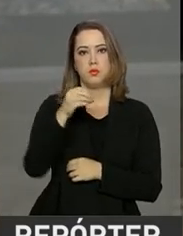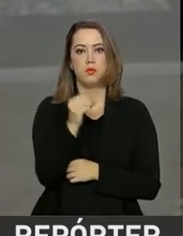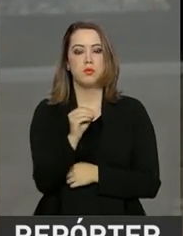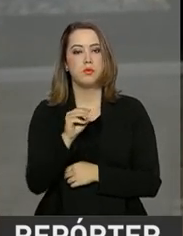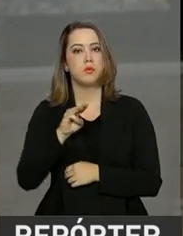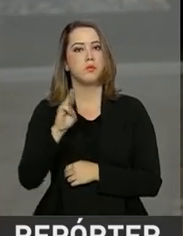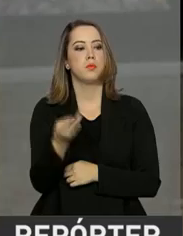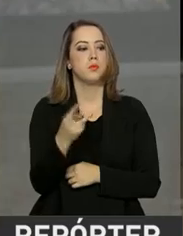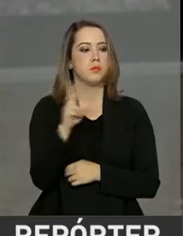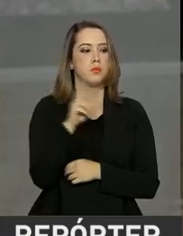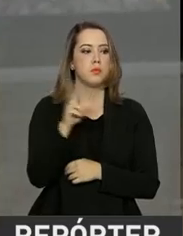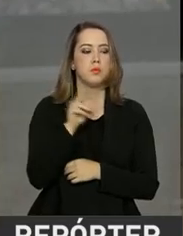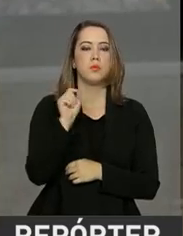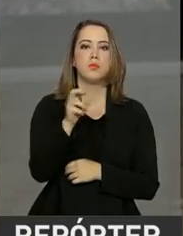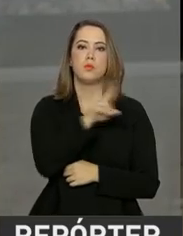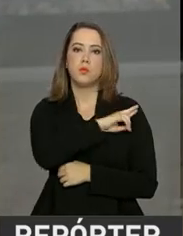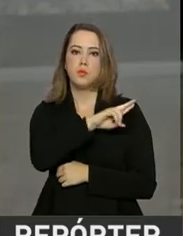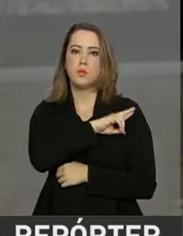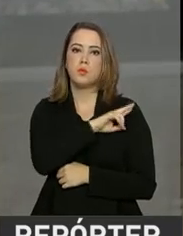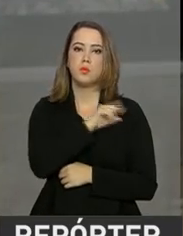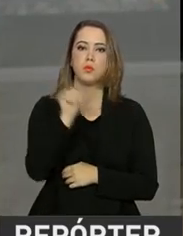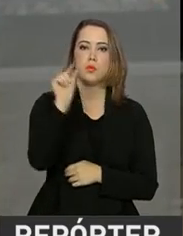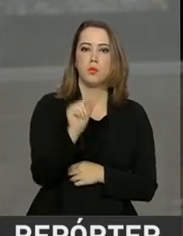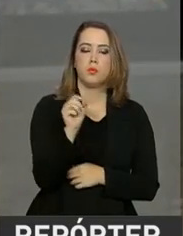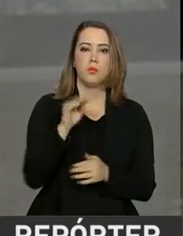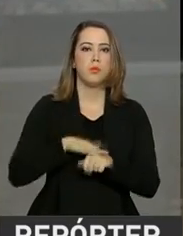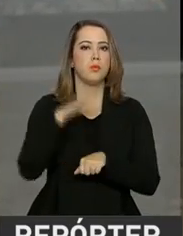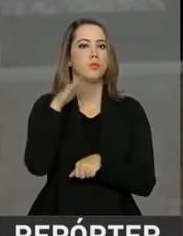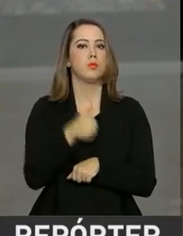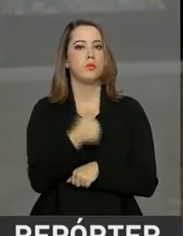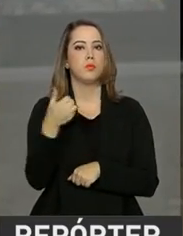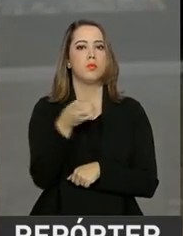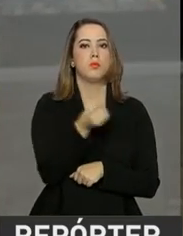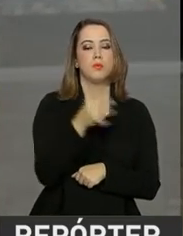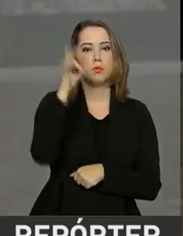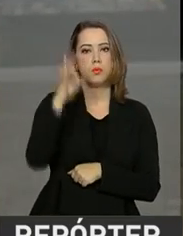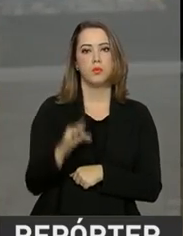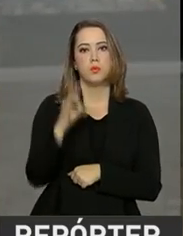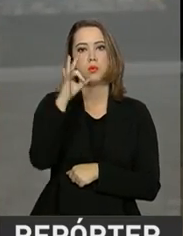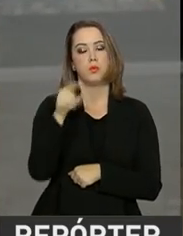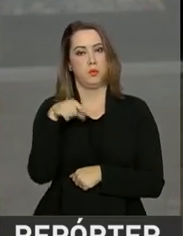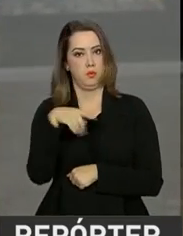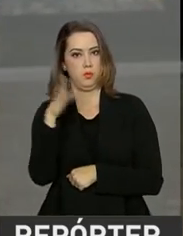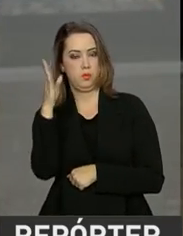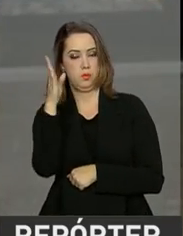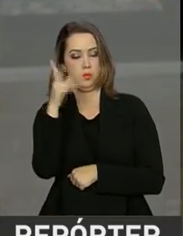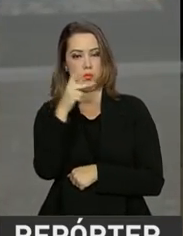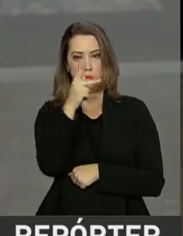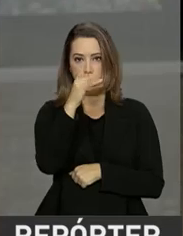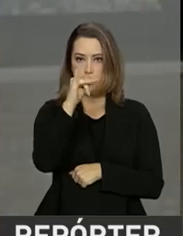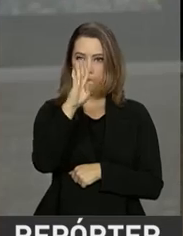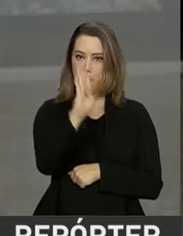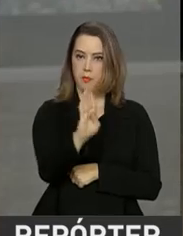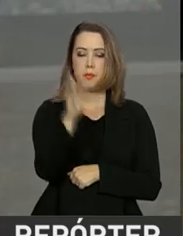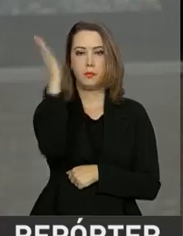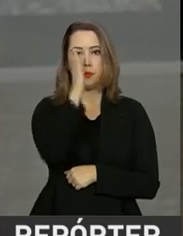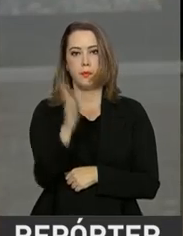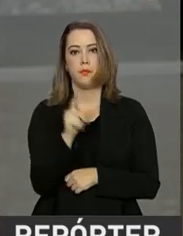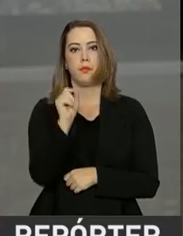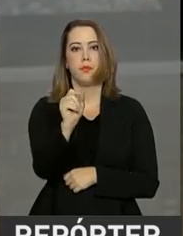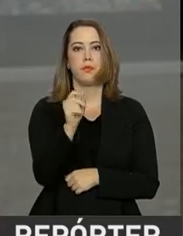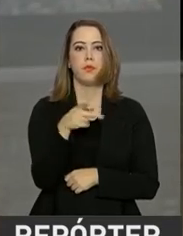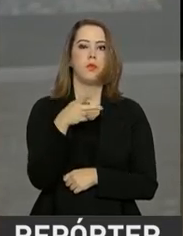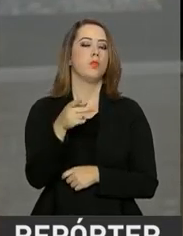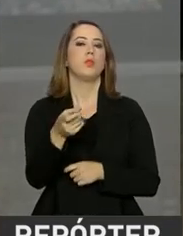reais o que representa pouco mais de 16% do PIB brasileiro o ministro da Fazenda Henrique merelles